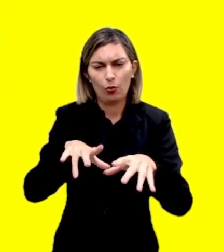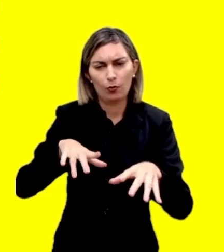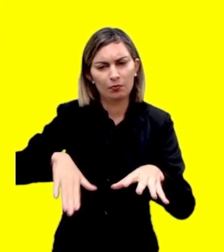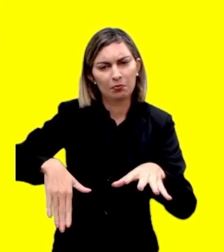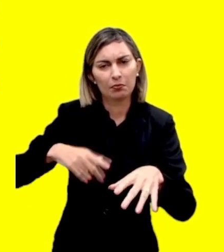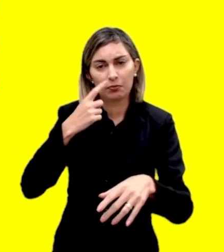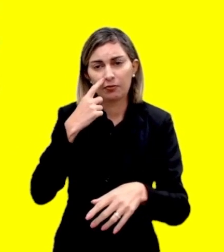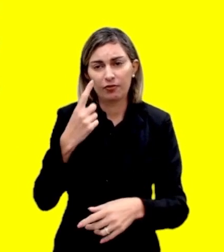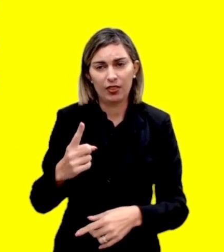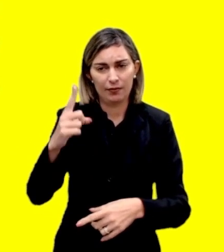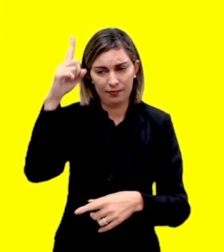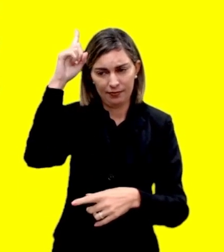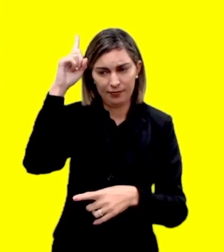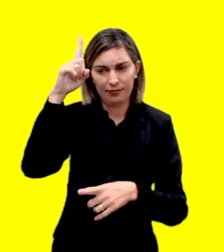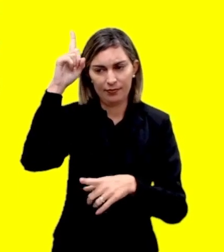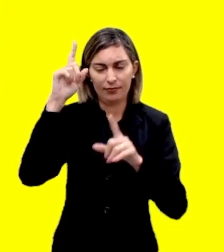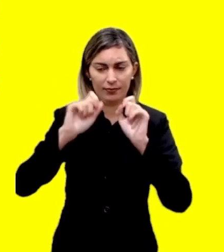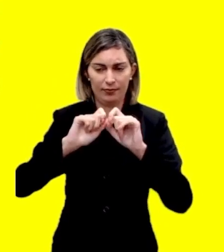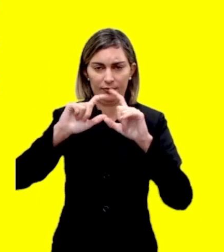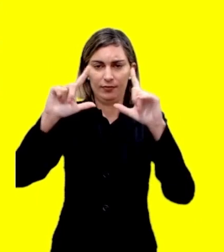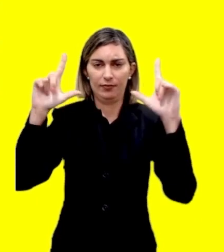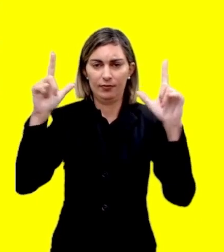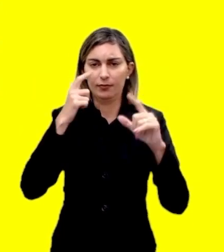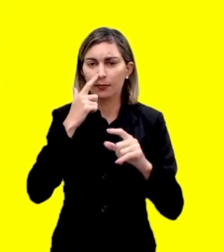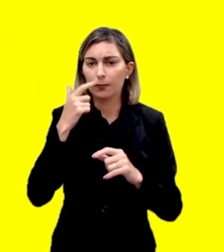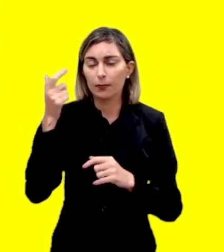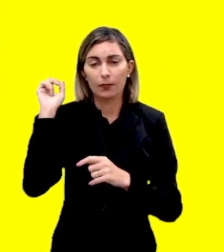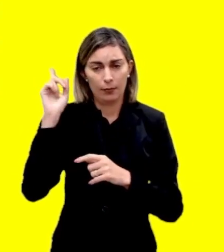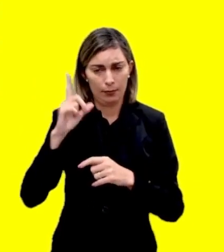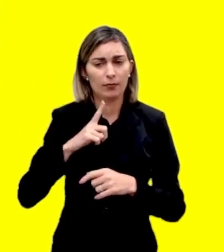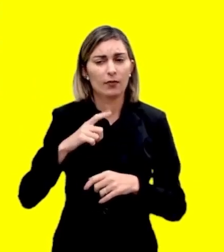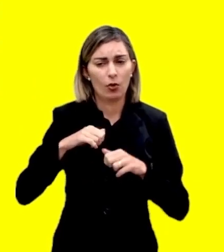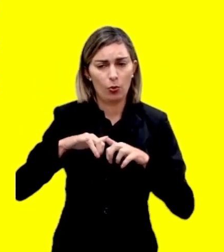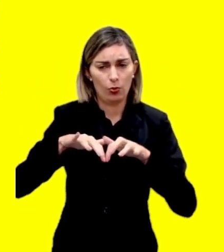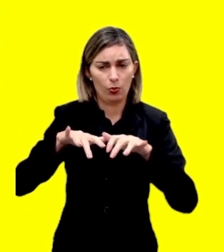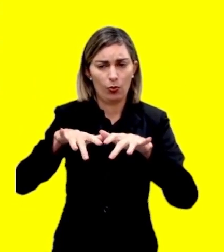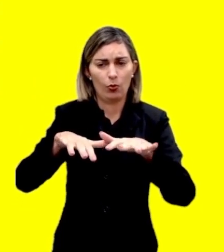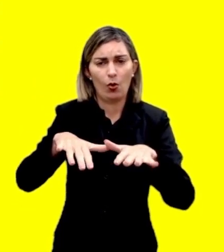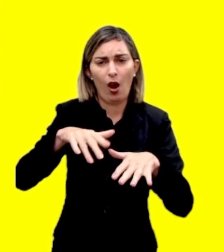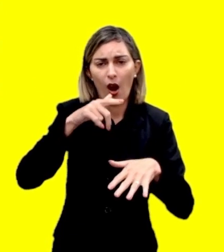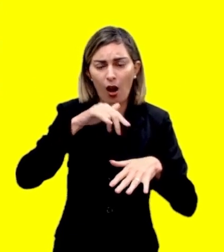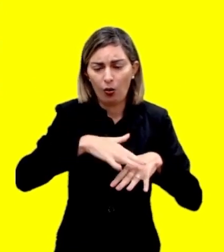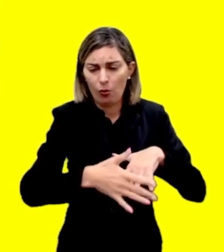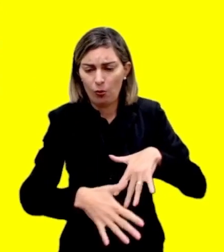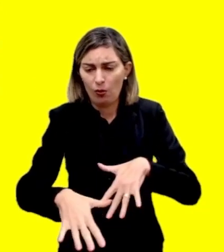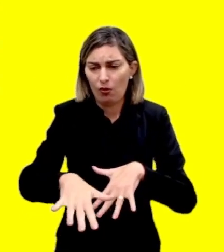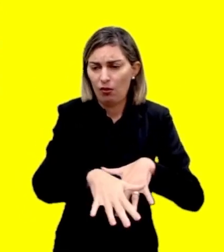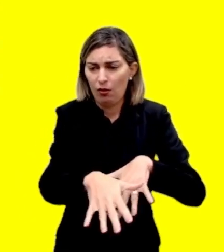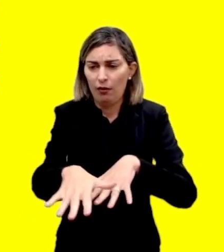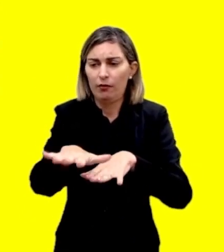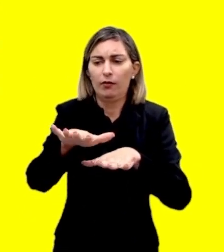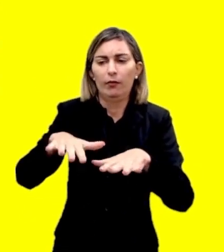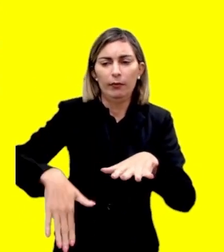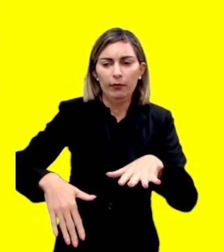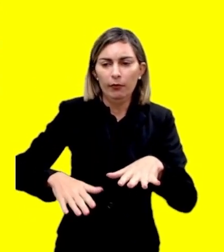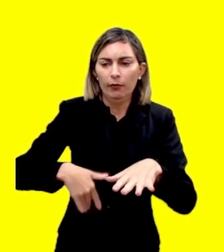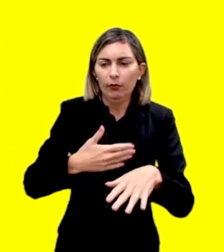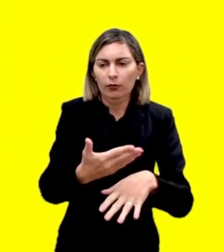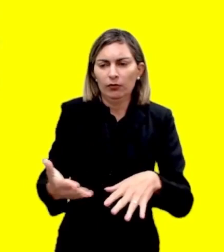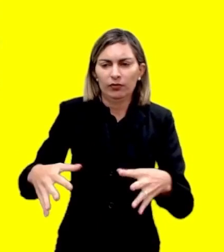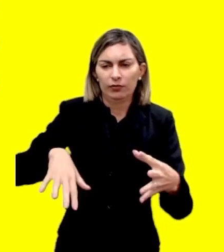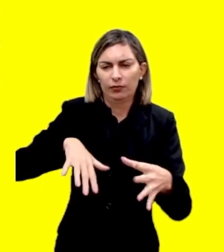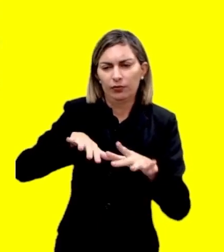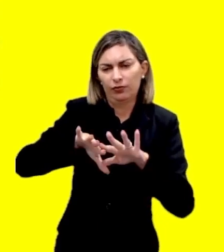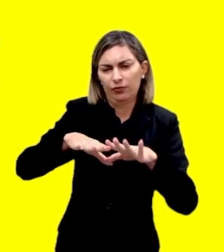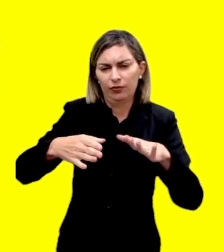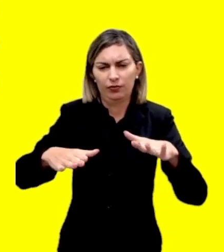nesse slide aí, eles são levados por correntes marítimas, né? E juntam-se no